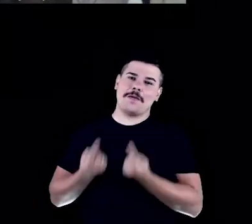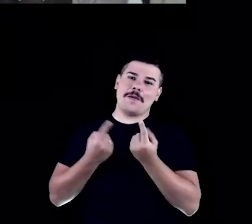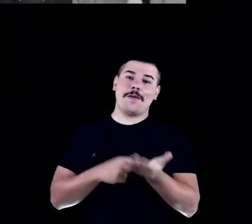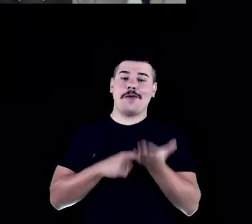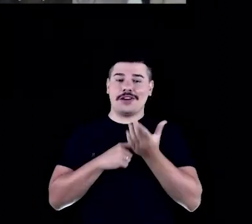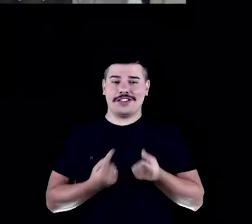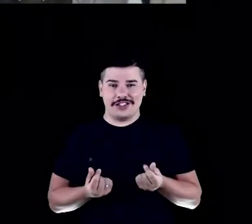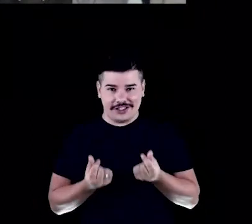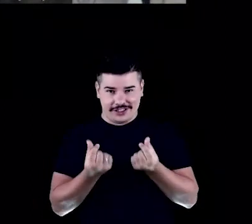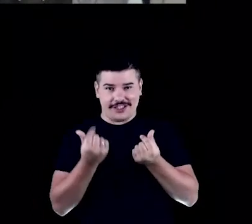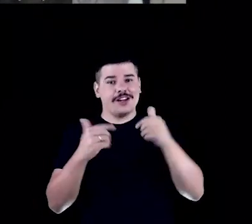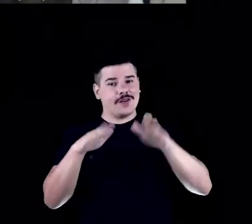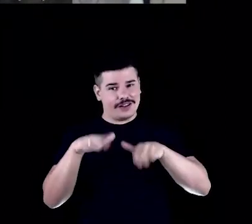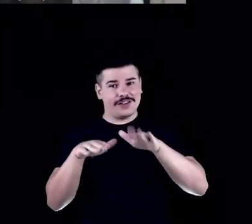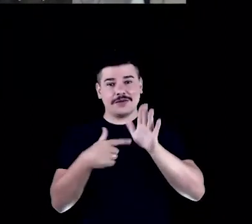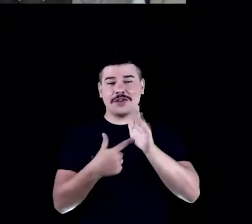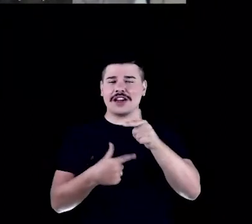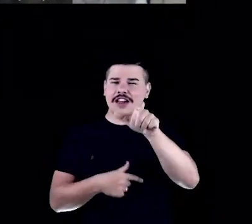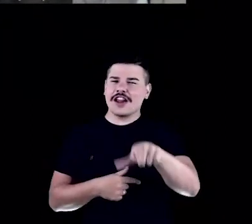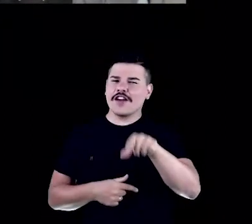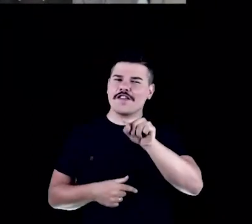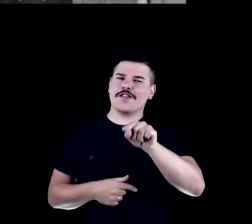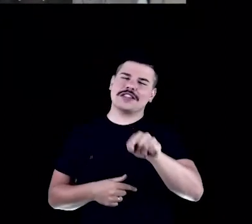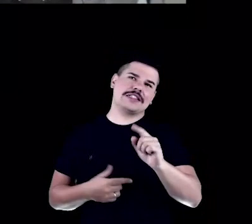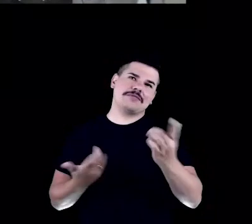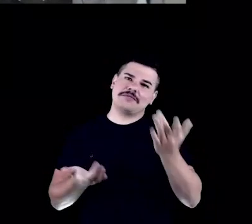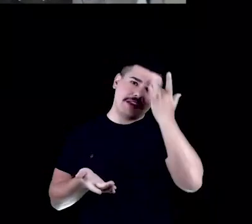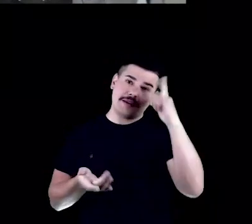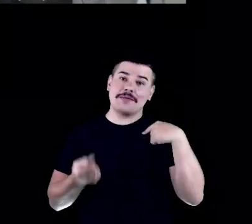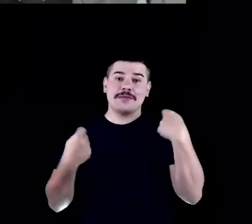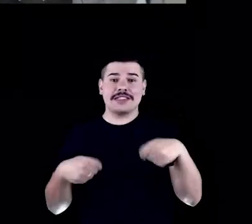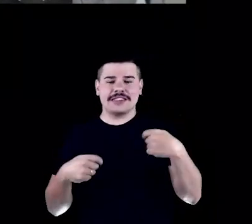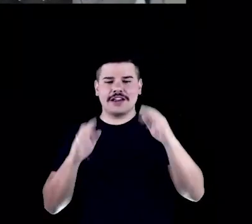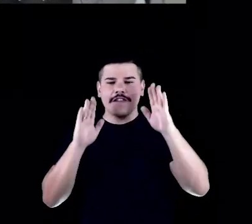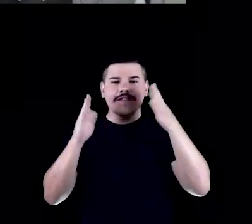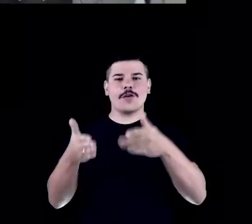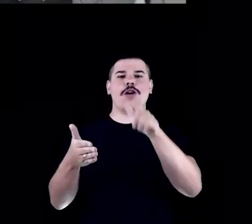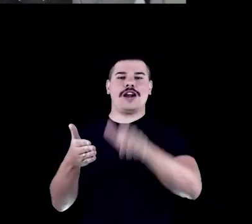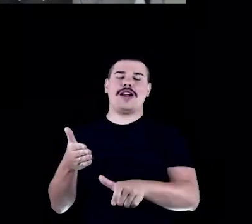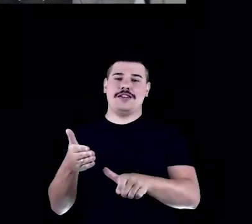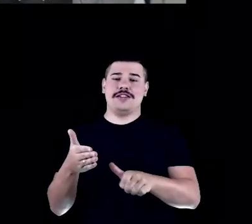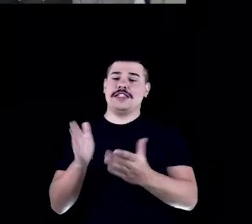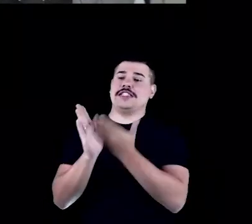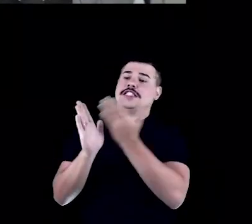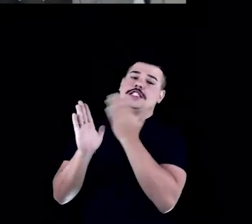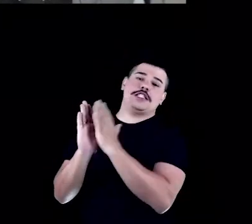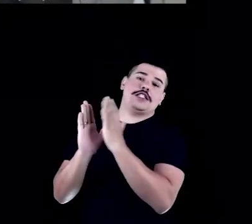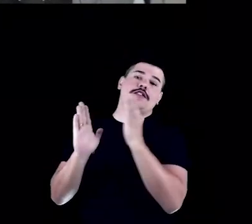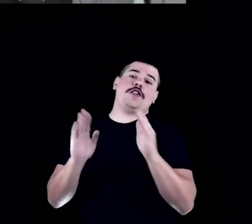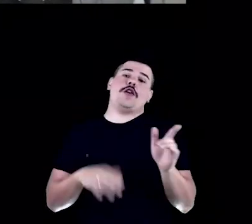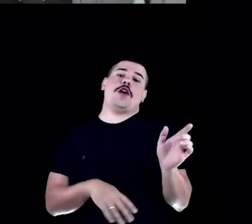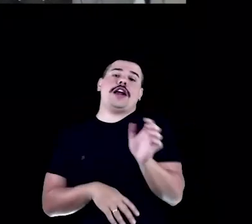reprodução de dinheiro, na maioria das vezes, assim, por você, sabe, precisamos de colocar um livro gay na